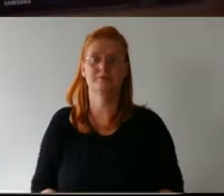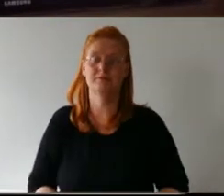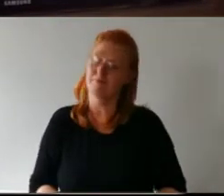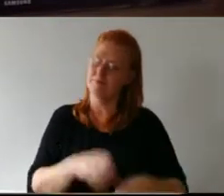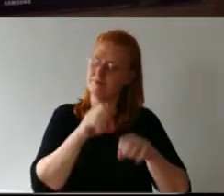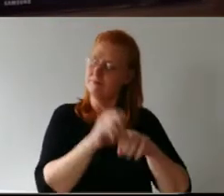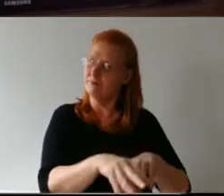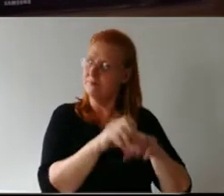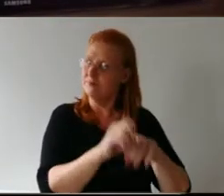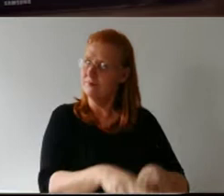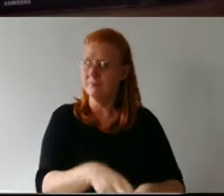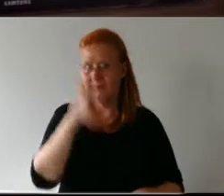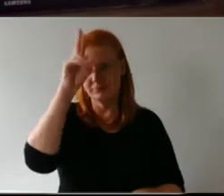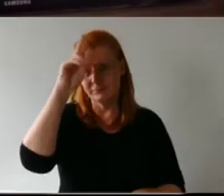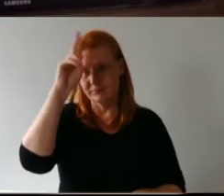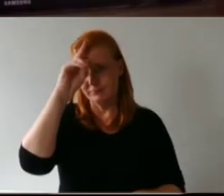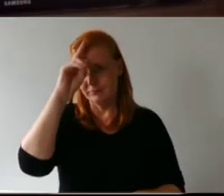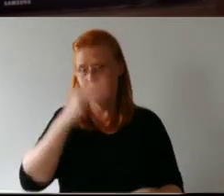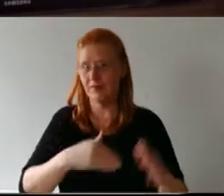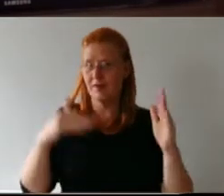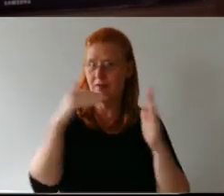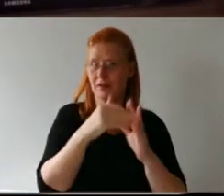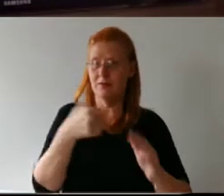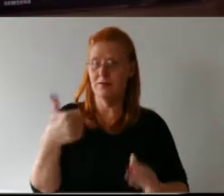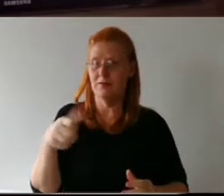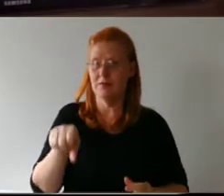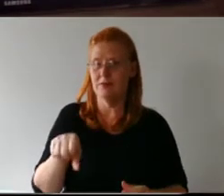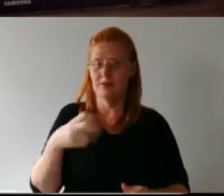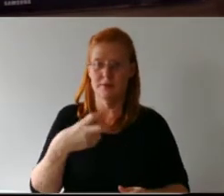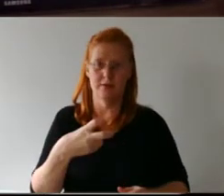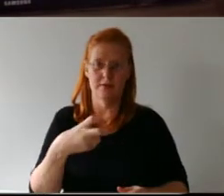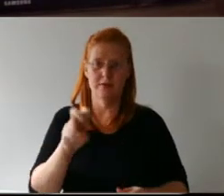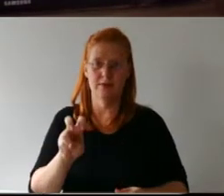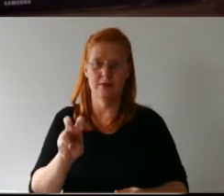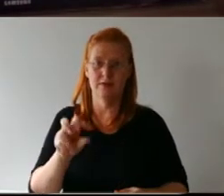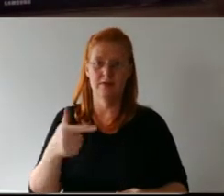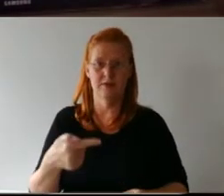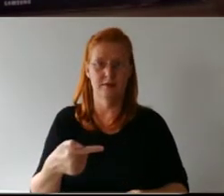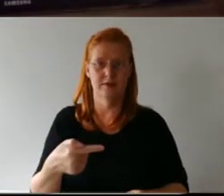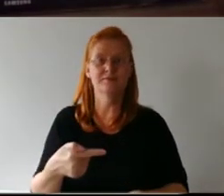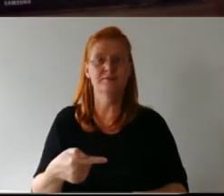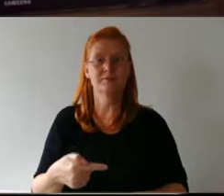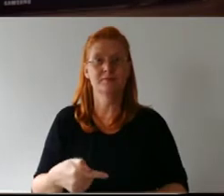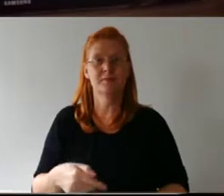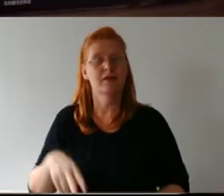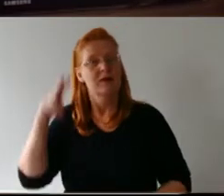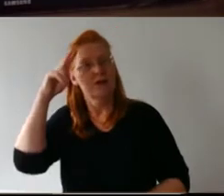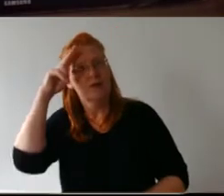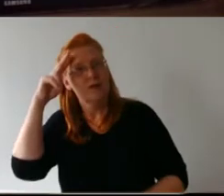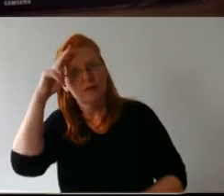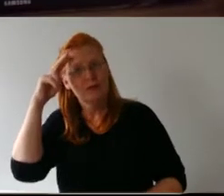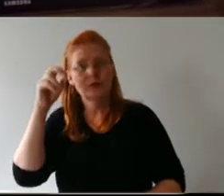Lecionou no ensino secundário até 57. Quando tornou-se professor da história